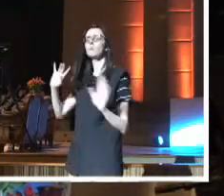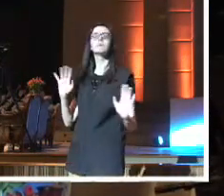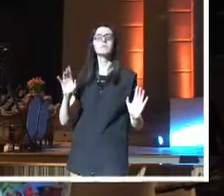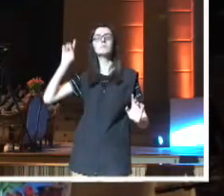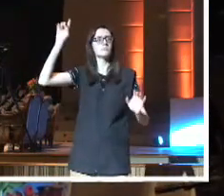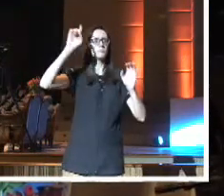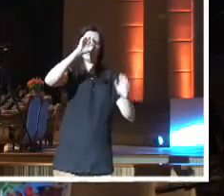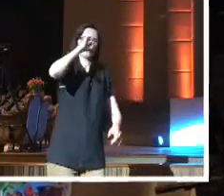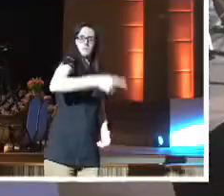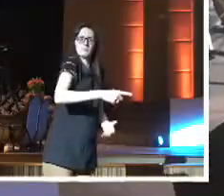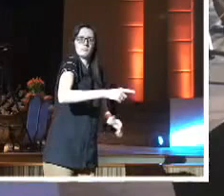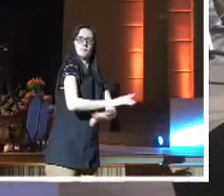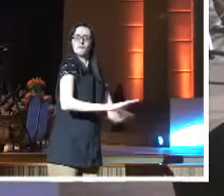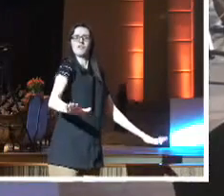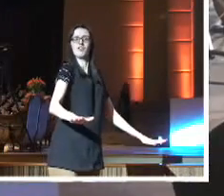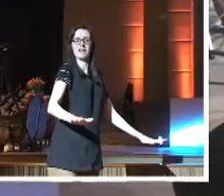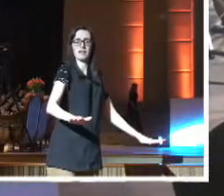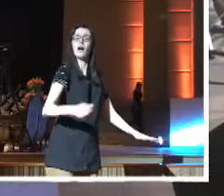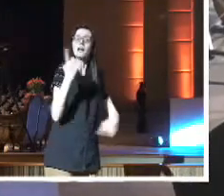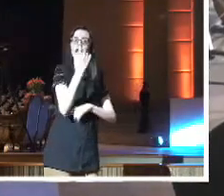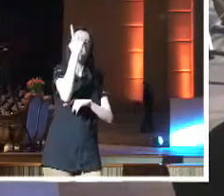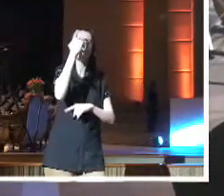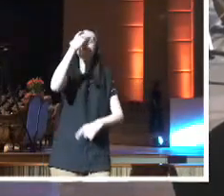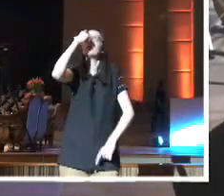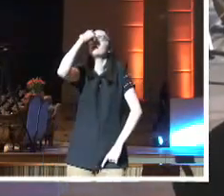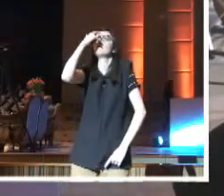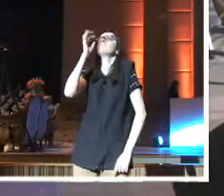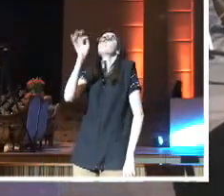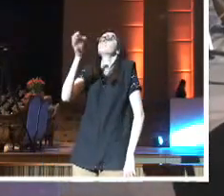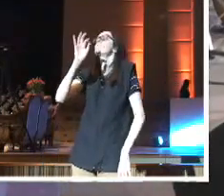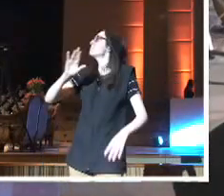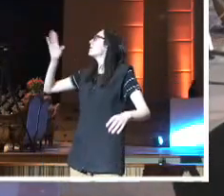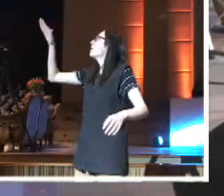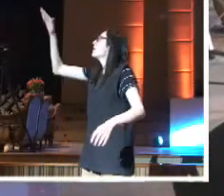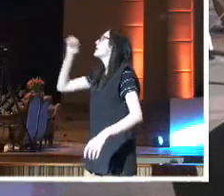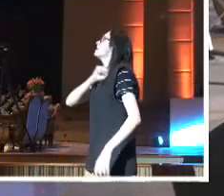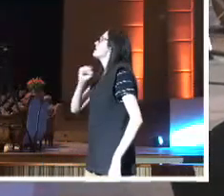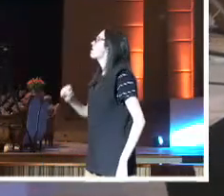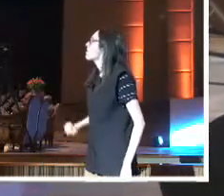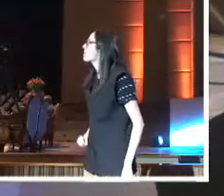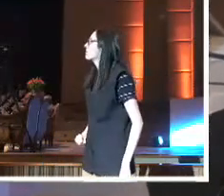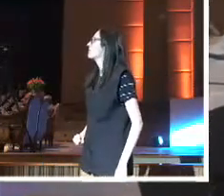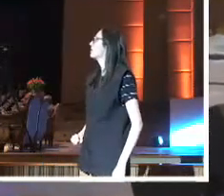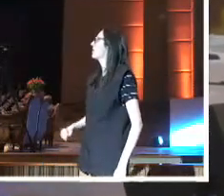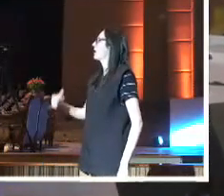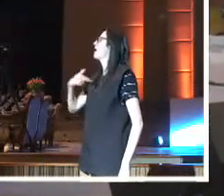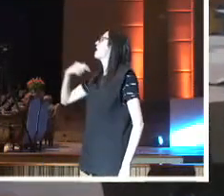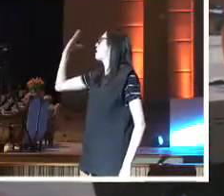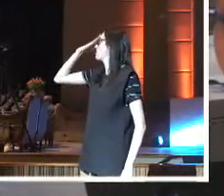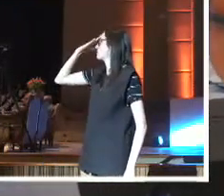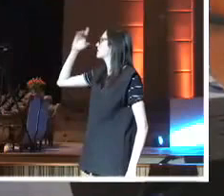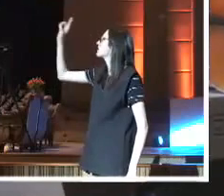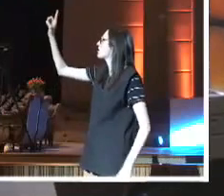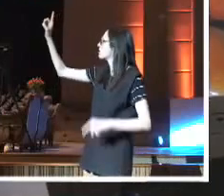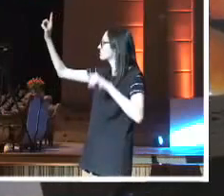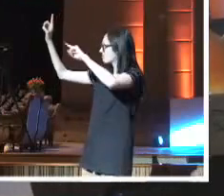Deus. E Davi começa a trabalhar isso no seu coração: Senhor, eu sei quem Tu